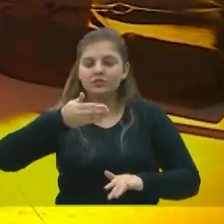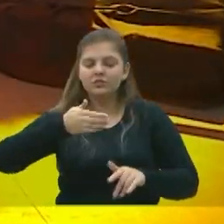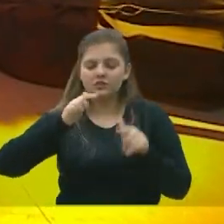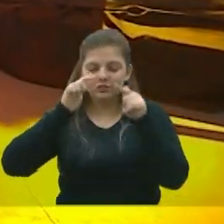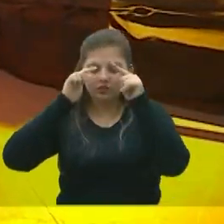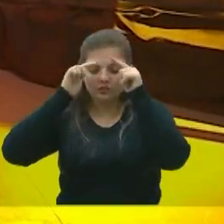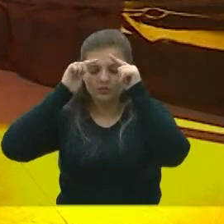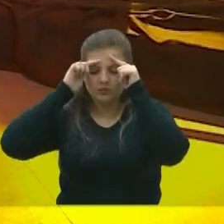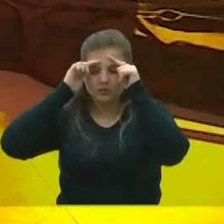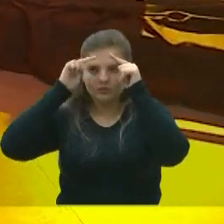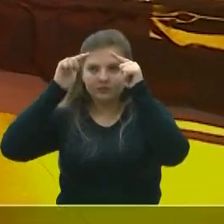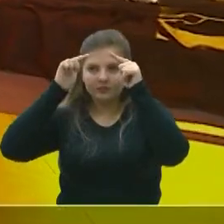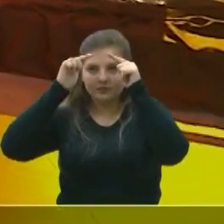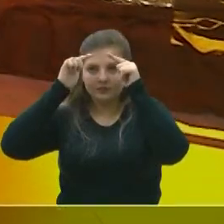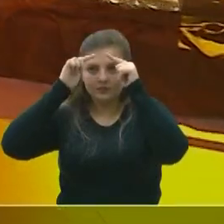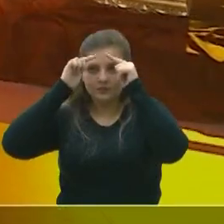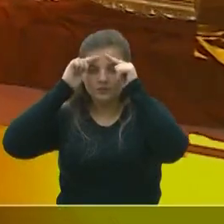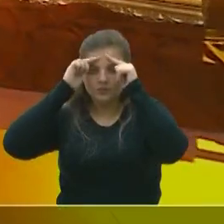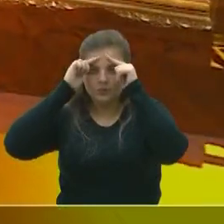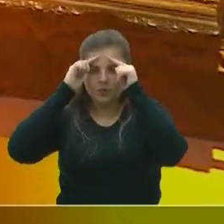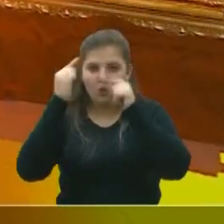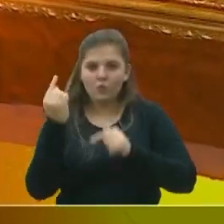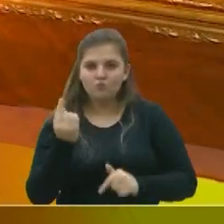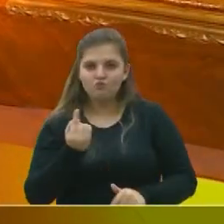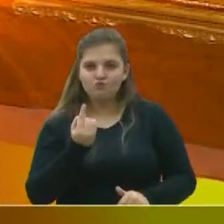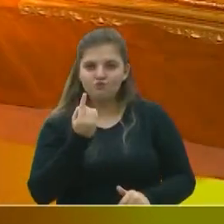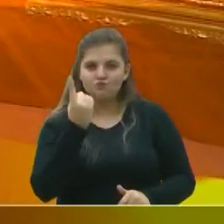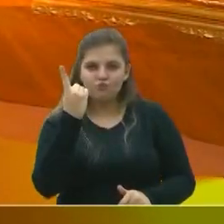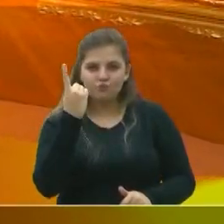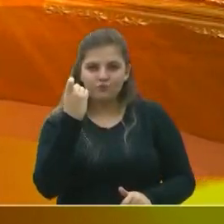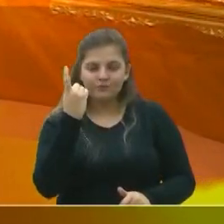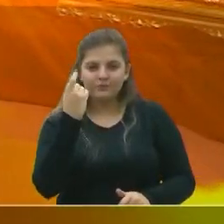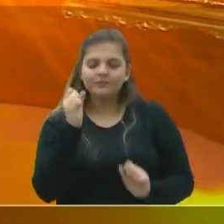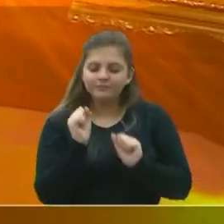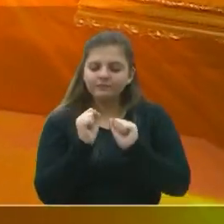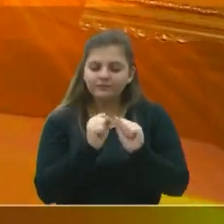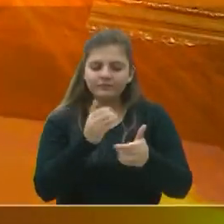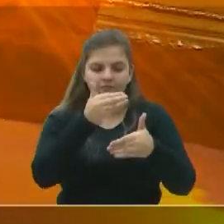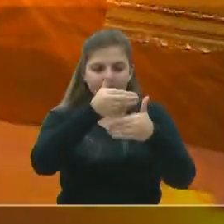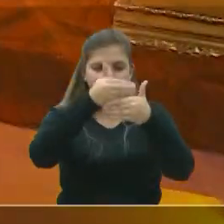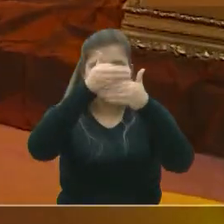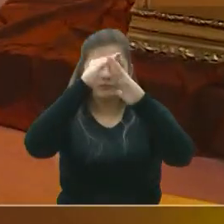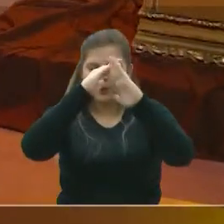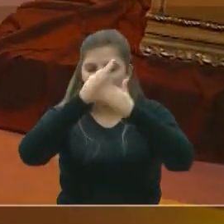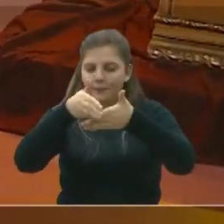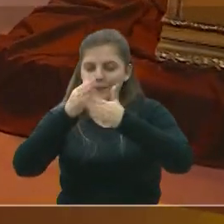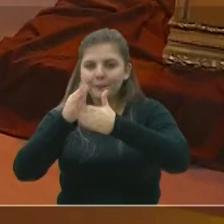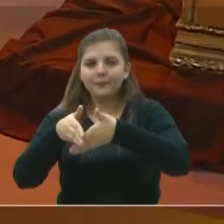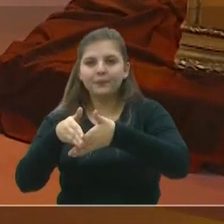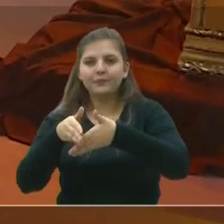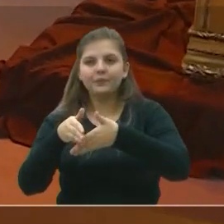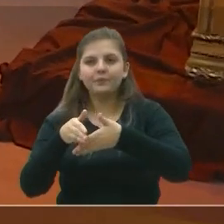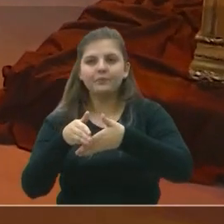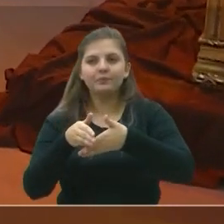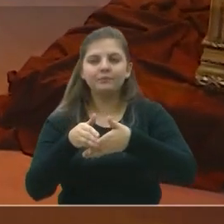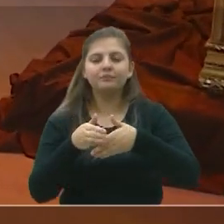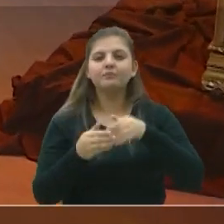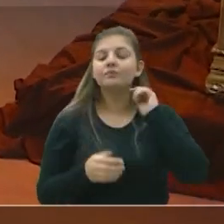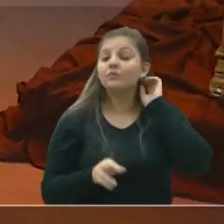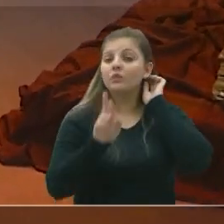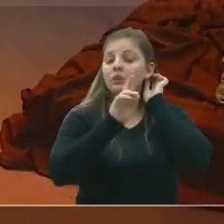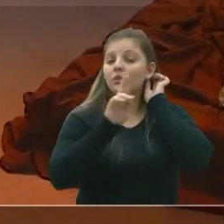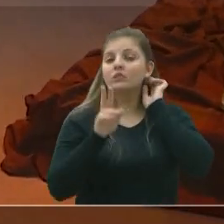dos Reis, o único que pode fazer essa muralha cair. O Senhor vai mostrando pessoas que